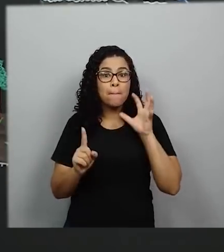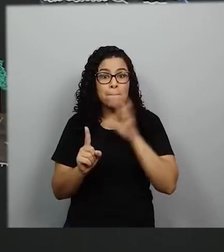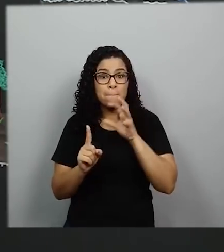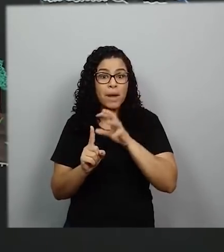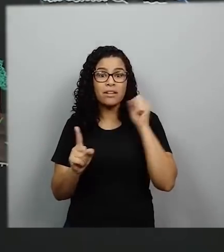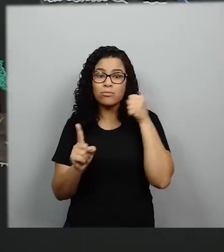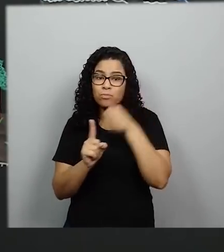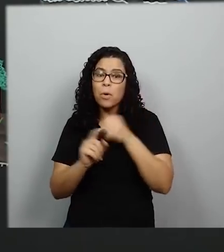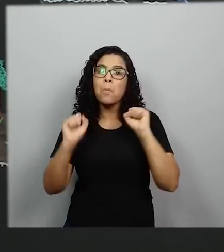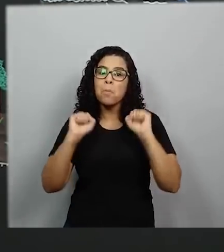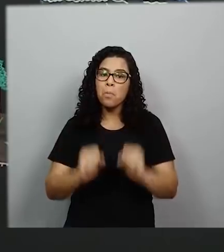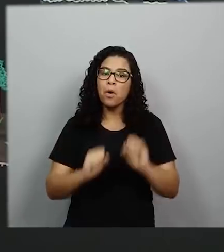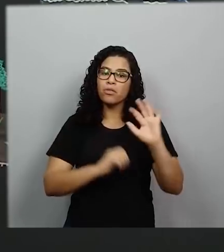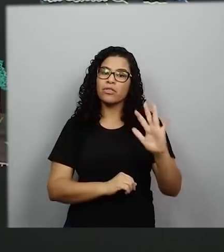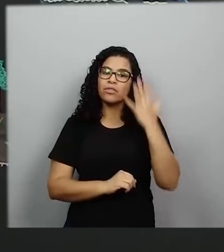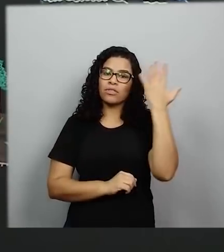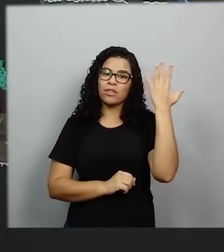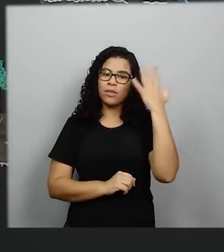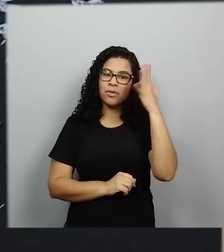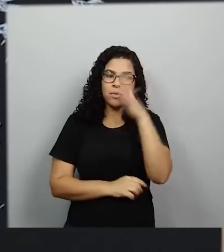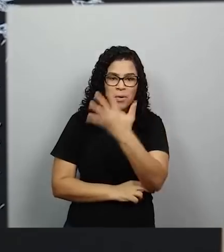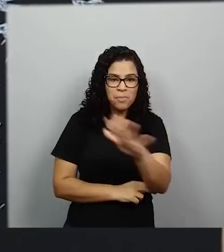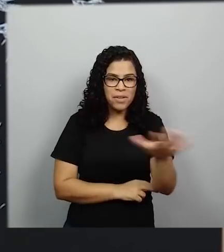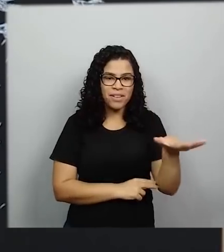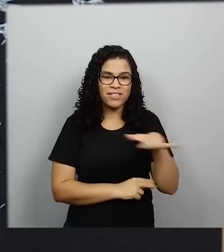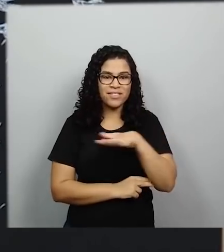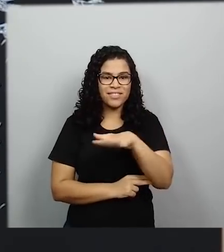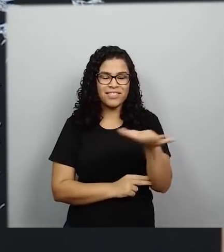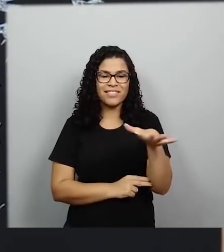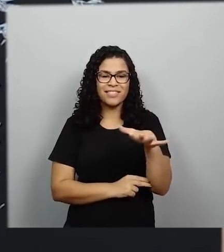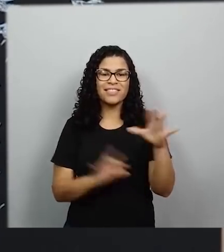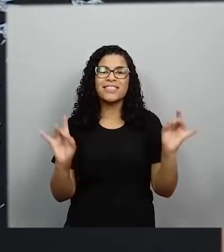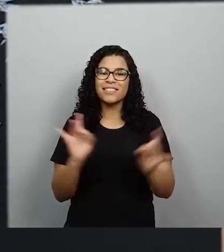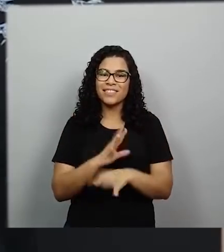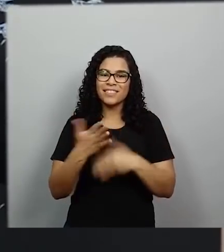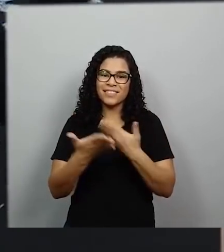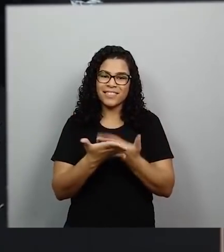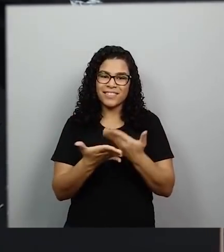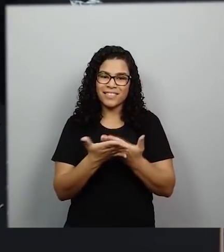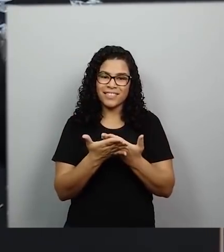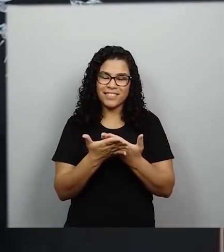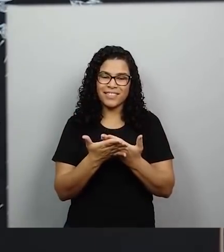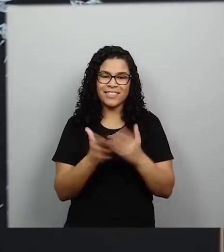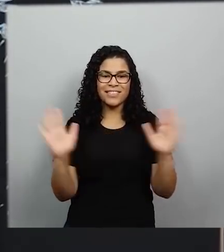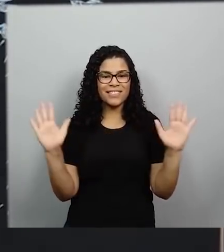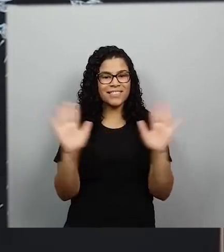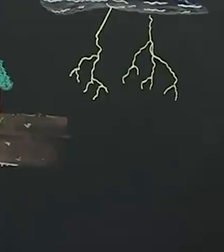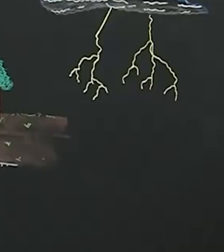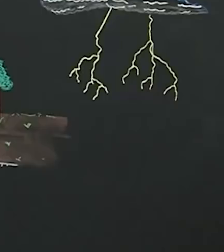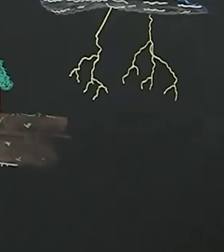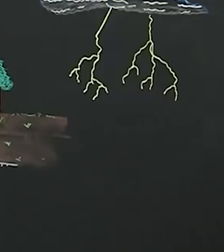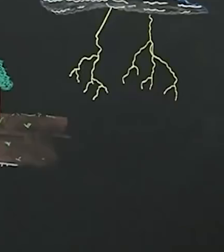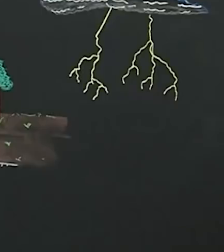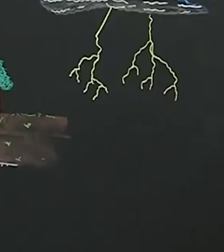mais diversos que elas podem causar no nosso ambiente. Fechamos então? Até a próxima. Tchauzinho!